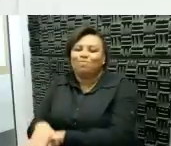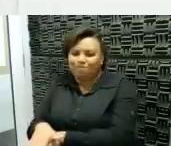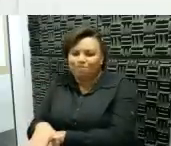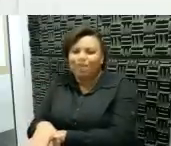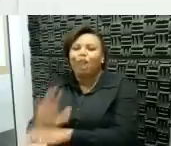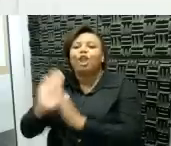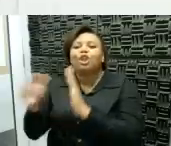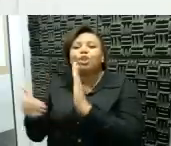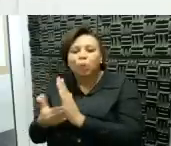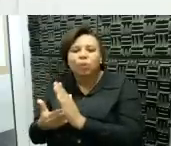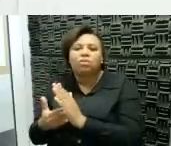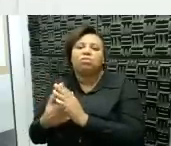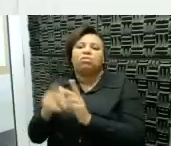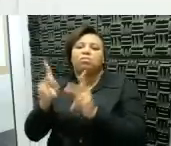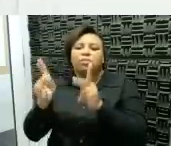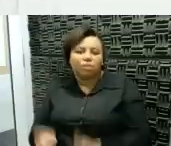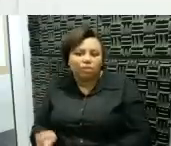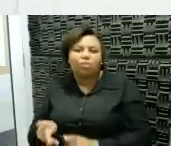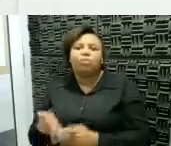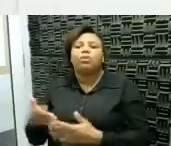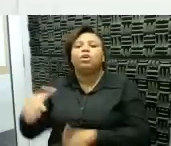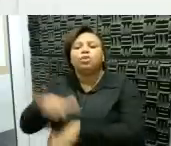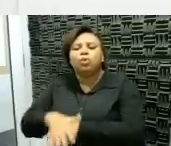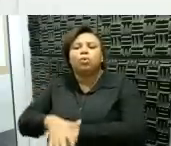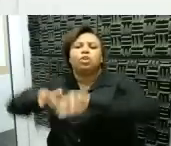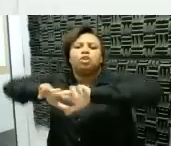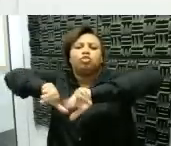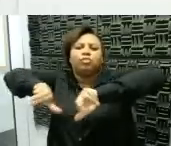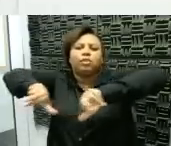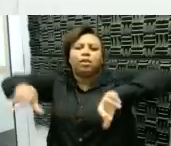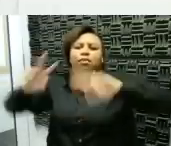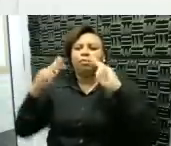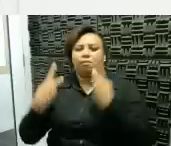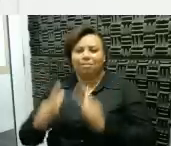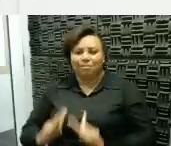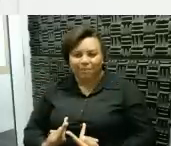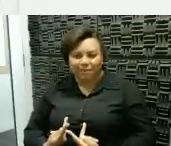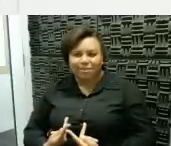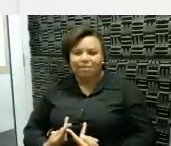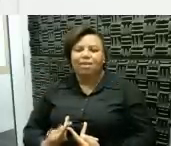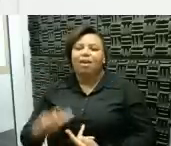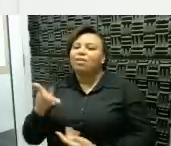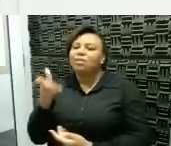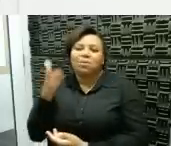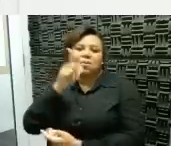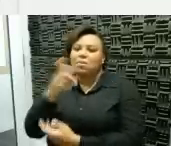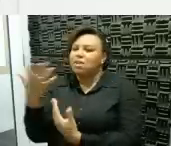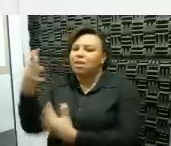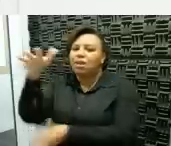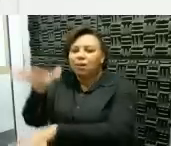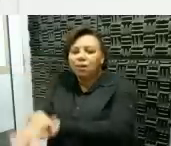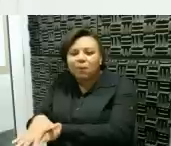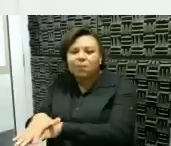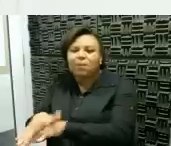diversidades humanas aqui escrito a sociedade não consegue incluir as diferenças né não consegue